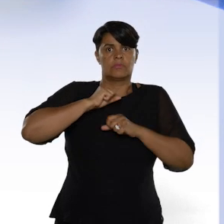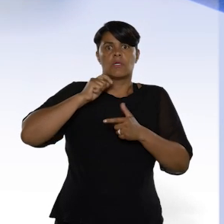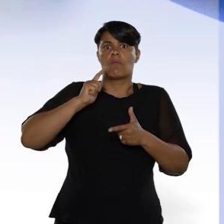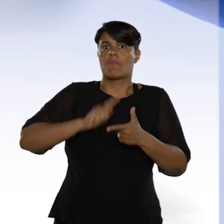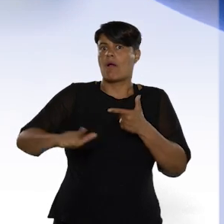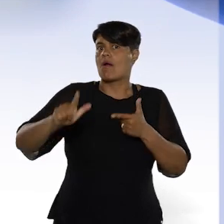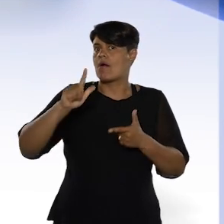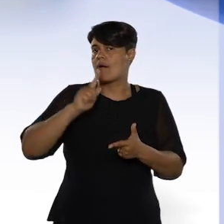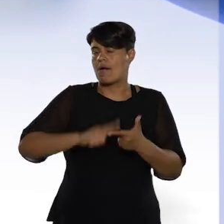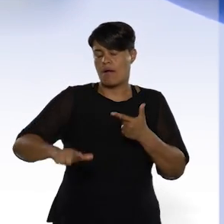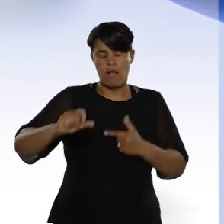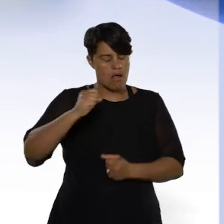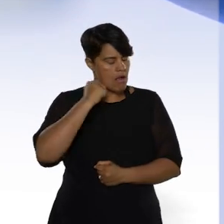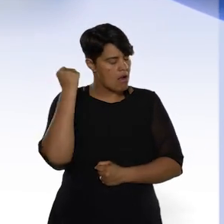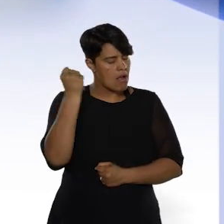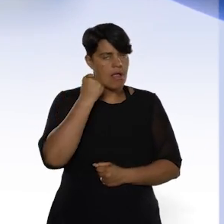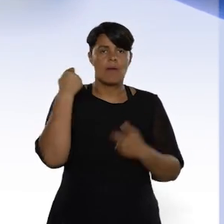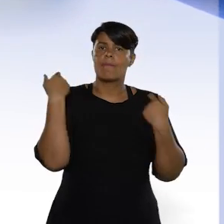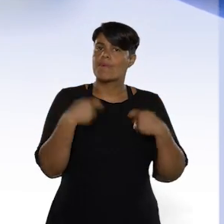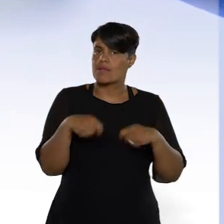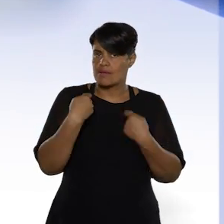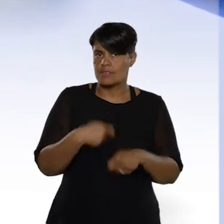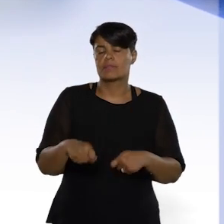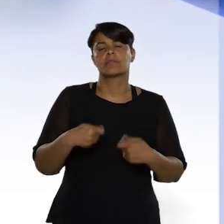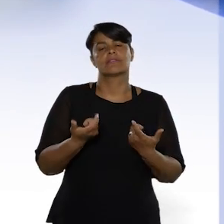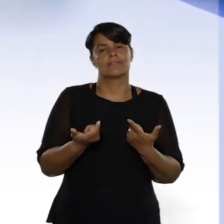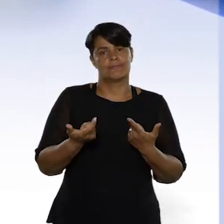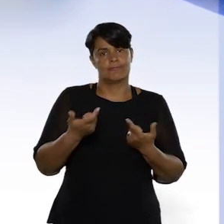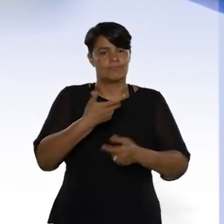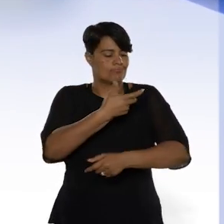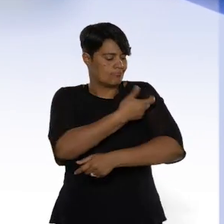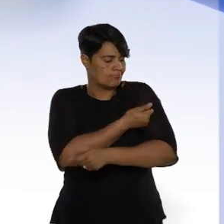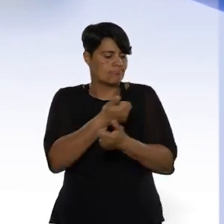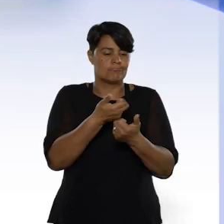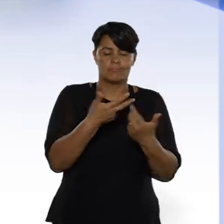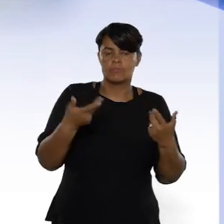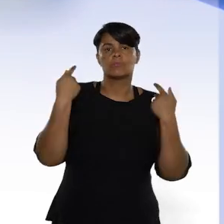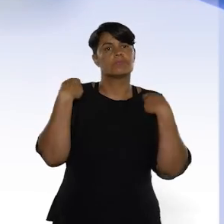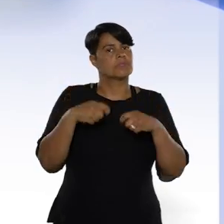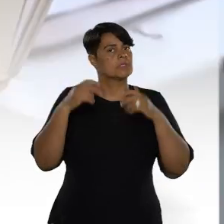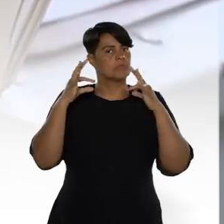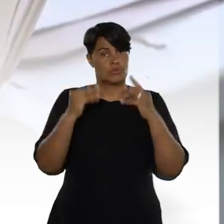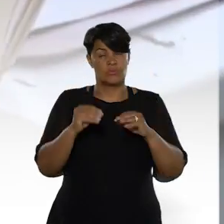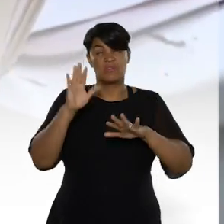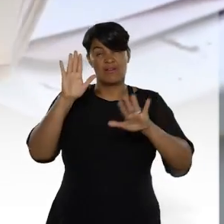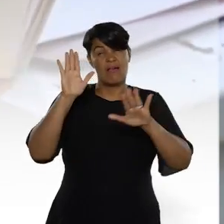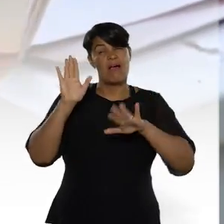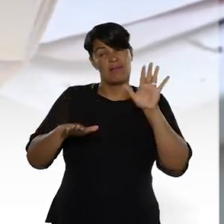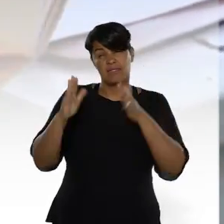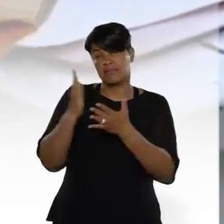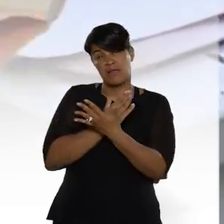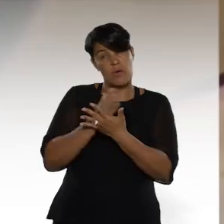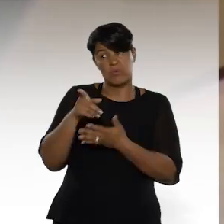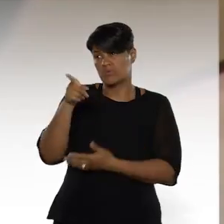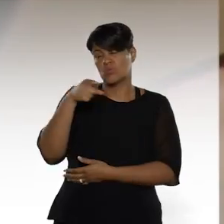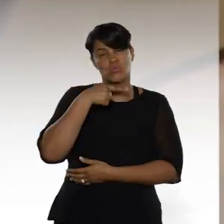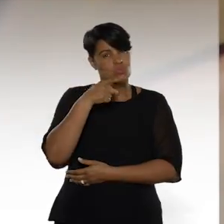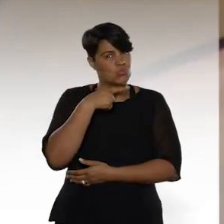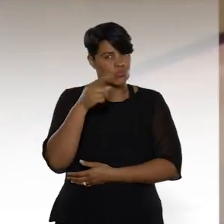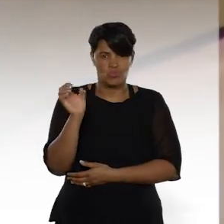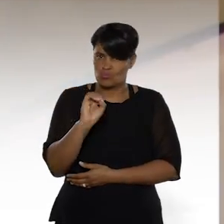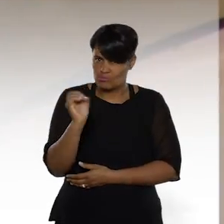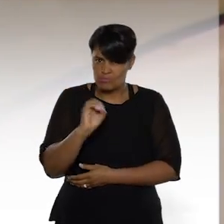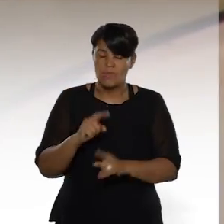mais transmissível. É para ela que é necessário fazer prevenção após a exposição a um caso. Nem toda meningite exige esse cuidado, no caso da